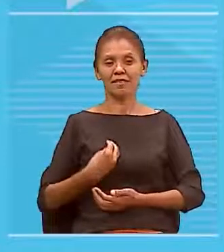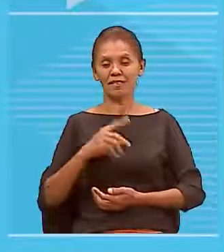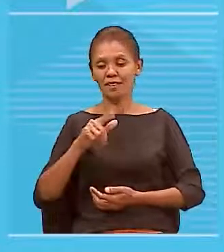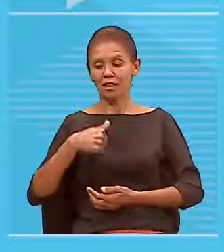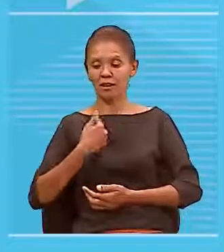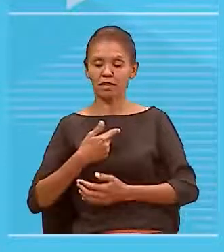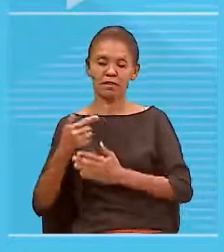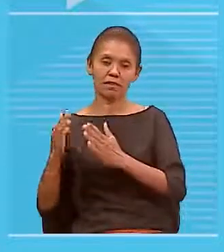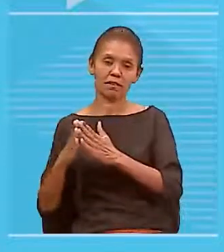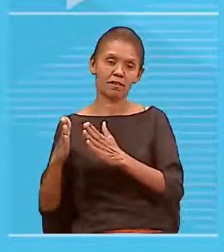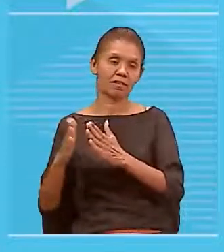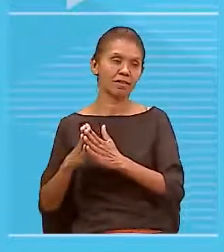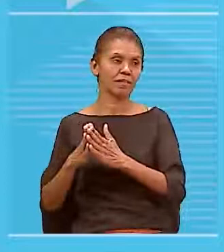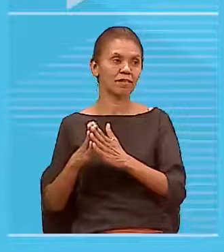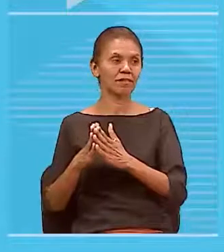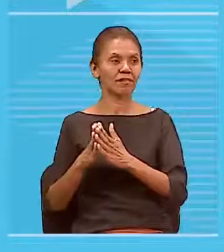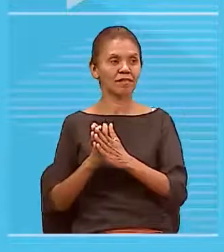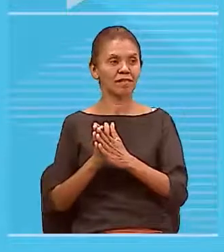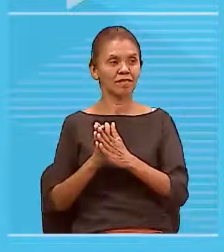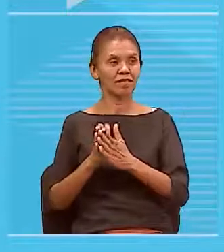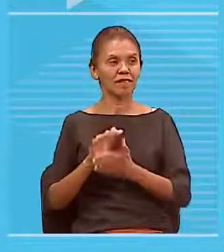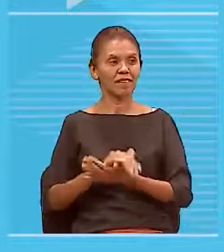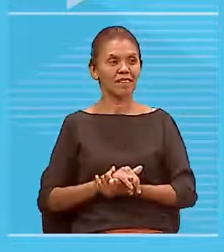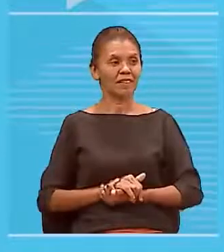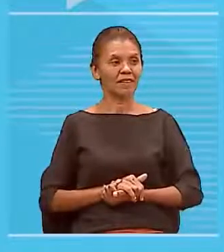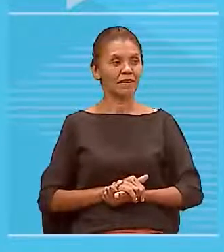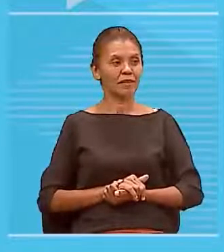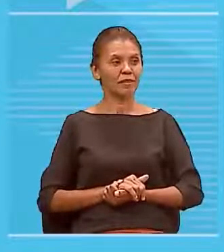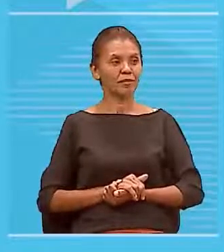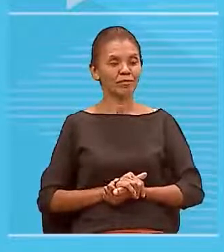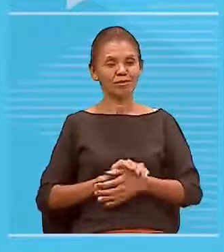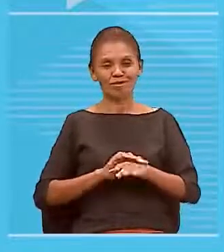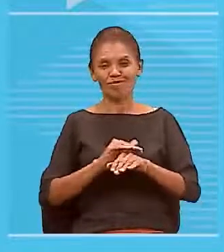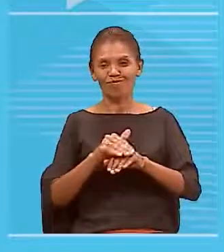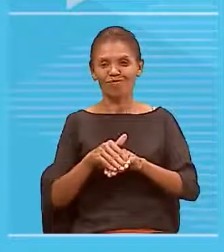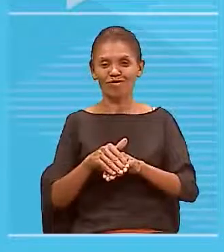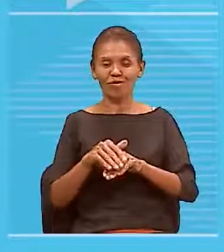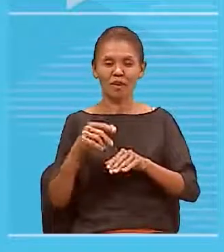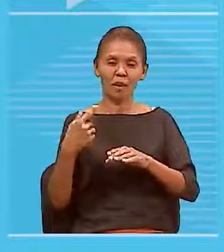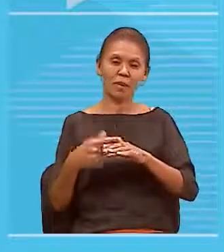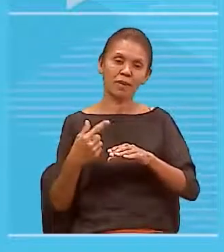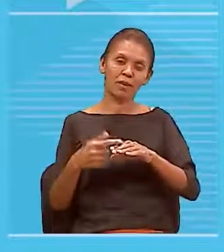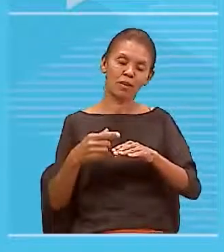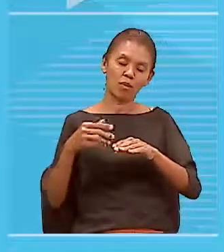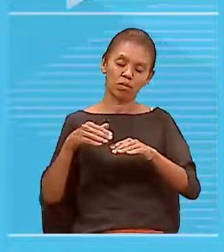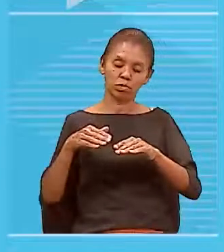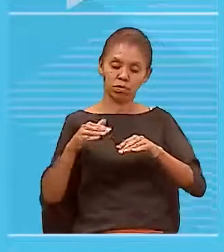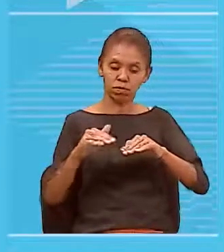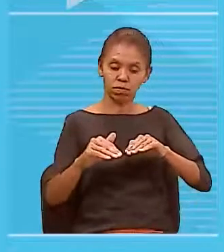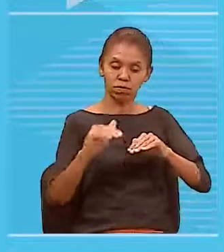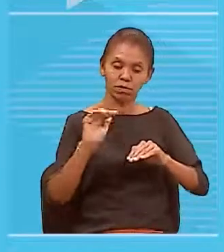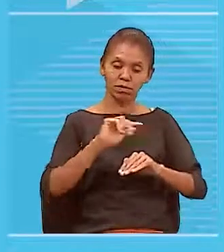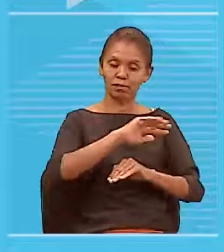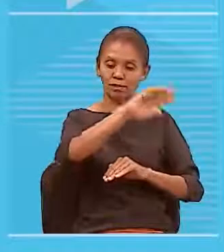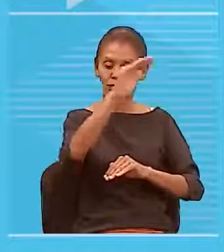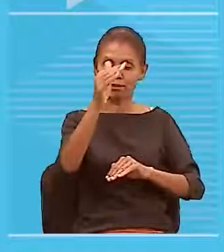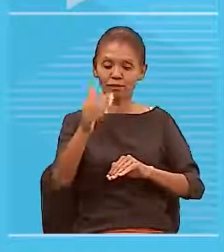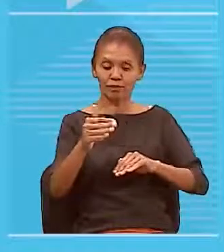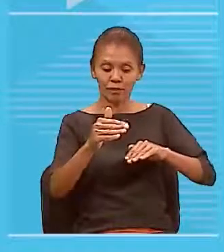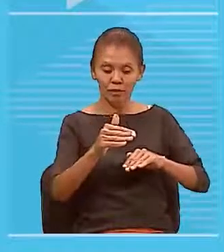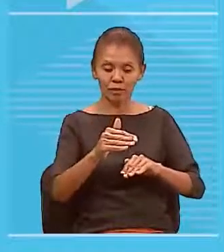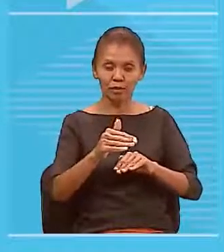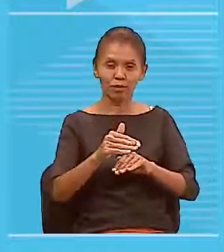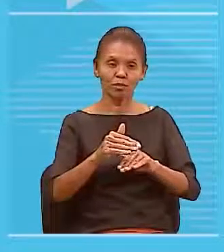cidade. O semitenneatus, ele já tem o corpo mais achatado porque ele se esconde dentro das rochas. Como é que a rocha vai servir